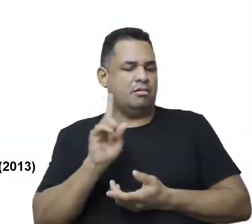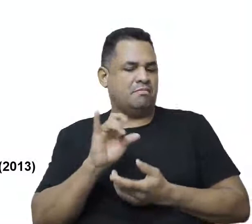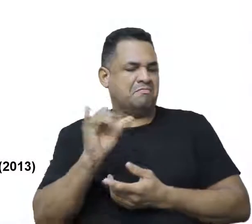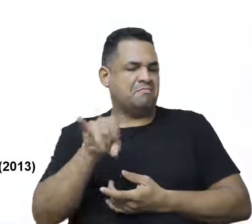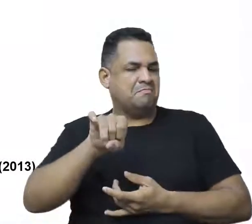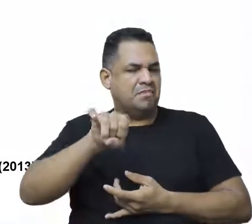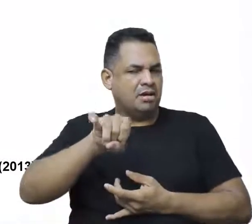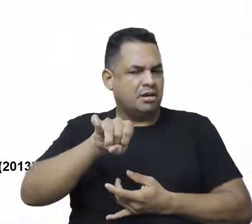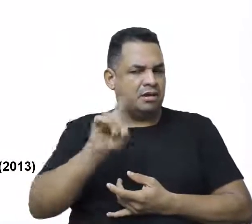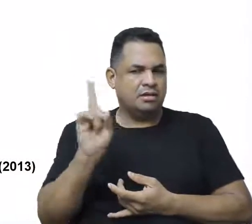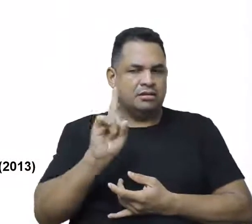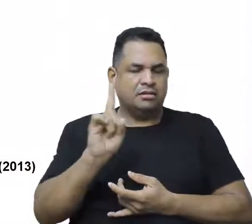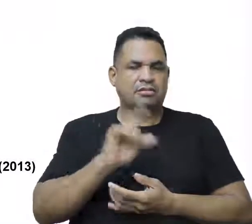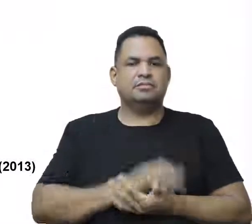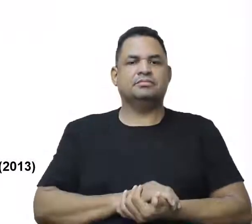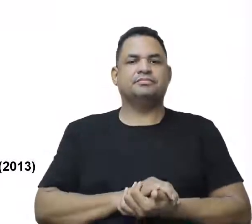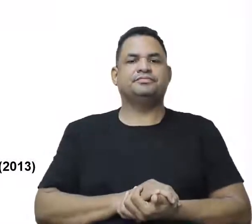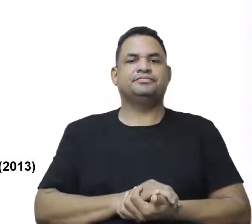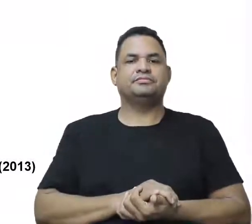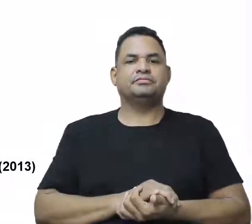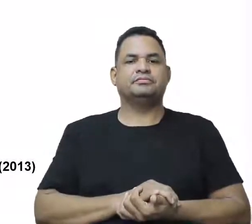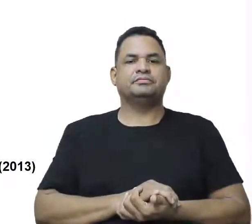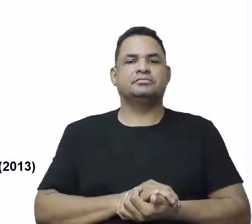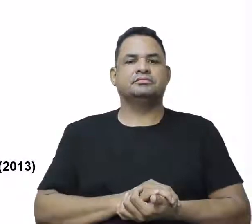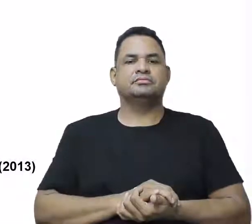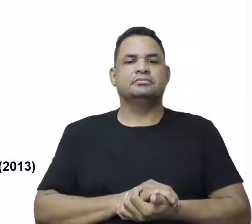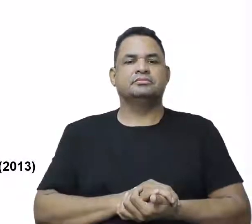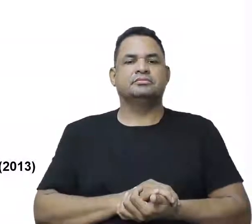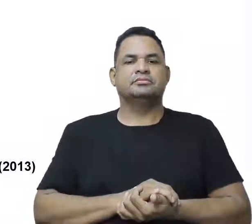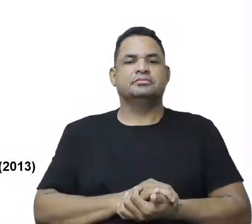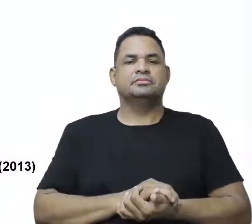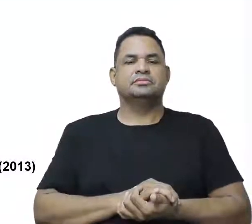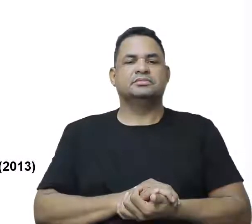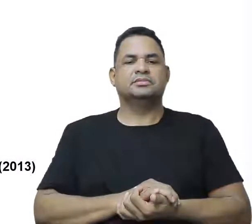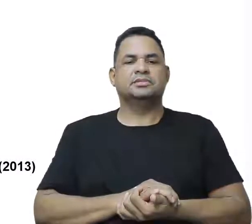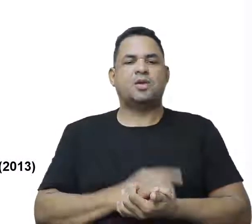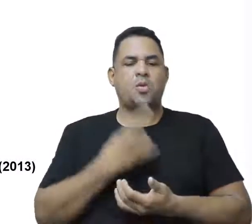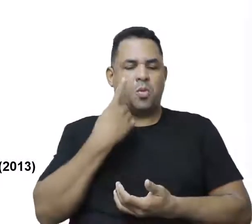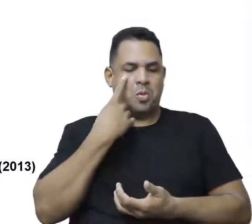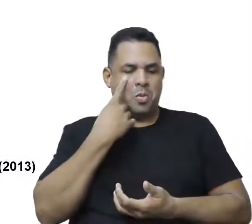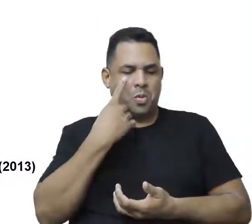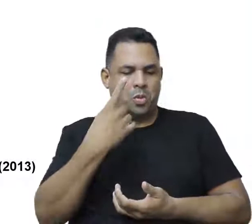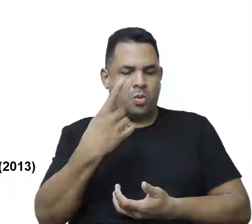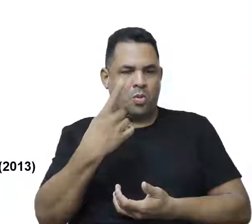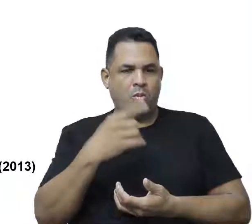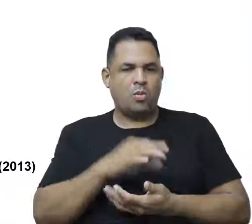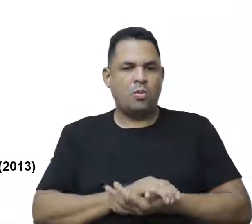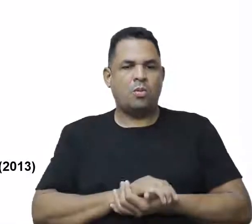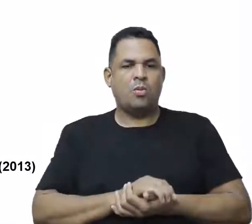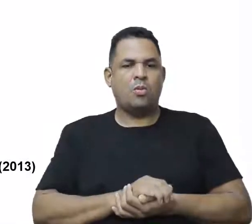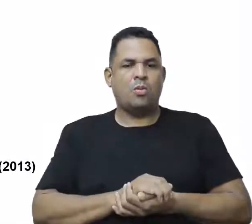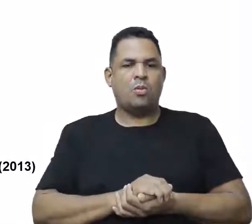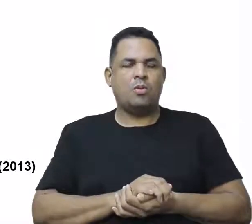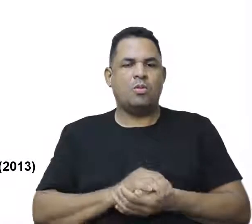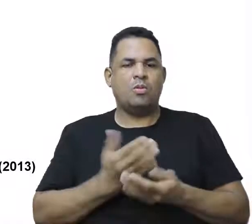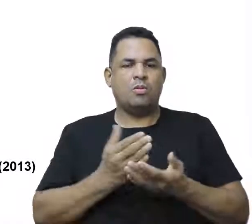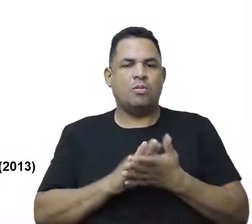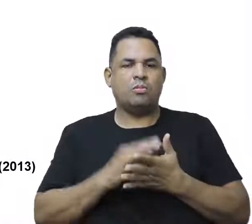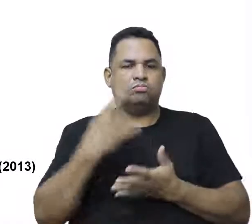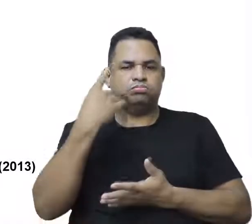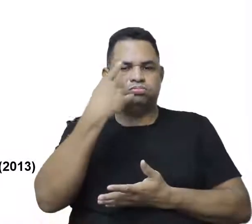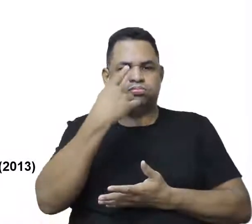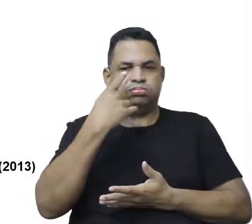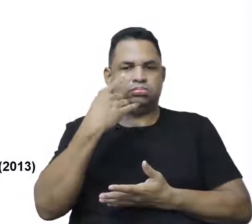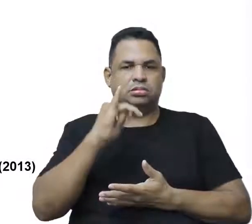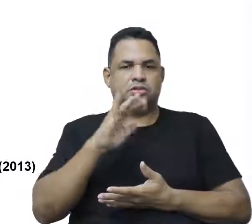paquerar, né? Isso. Aí nós temos aqui o olhar íntimo. Qual que seria ele, professora? Ele percorre aí os olhos, ele